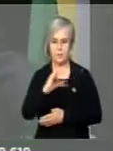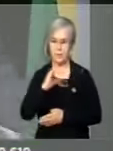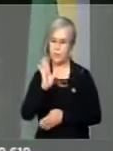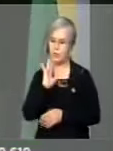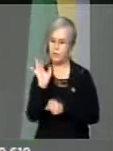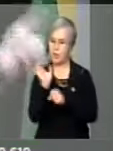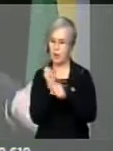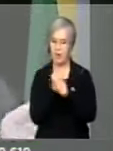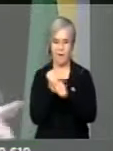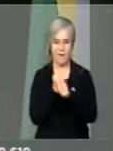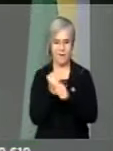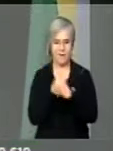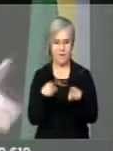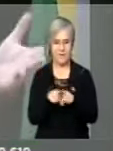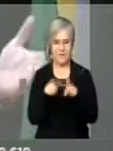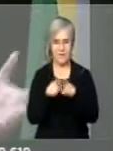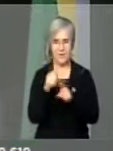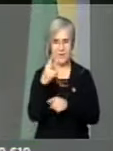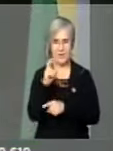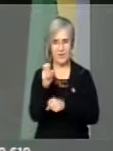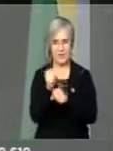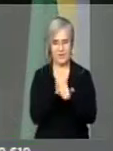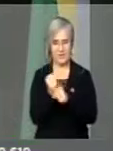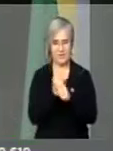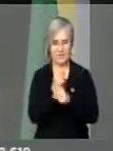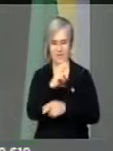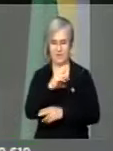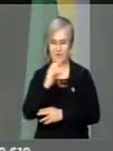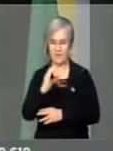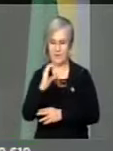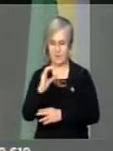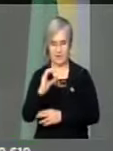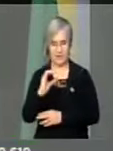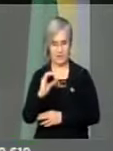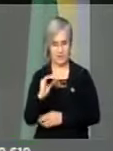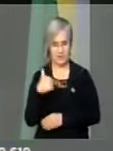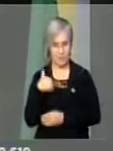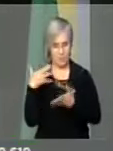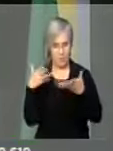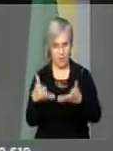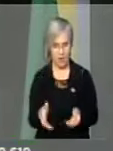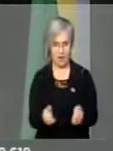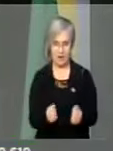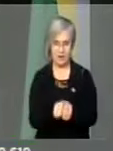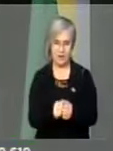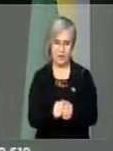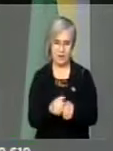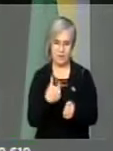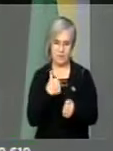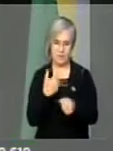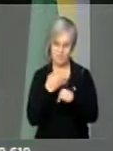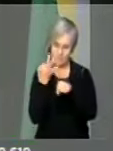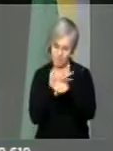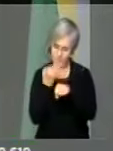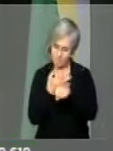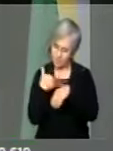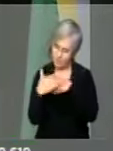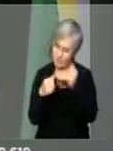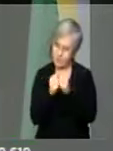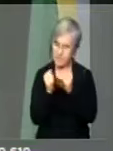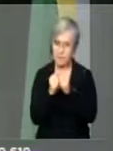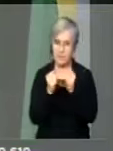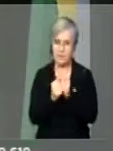longo desse... Estou completando também jubileu, 25 anos de Renovação Carismática Católica. Sou forjado e fui forjado na